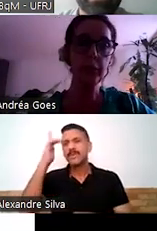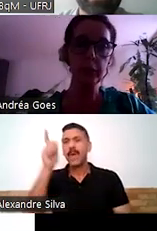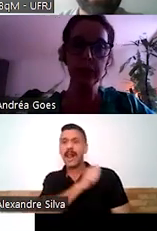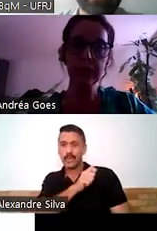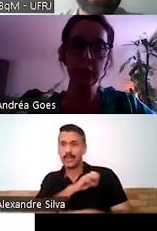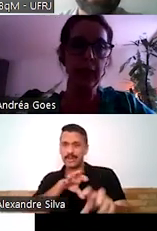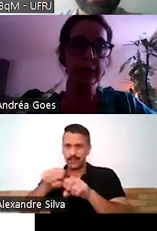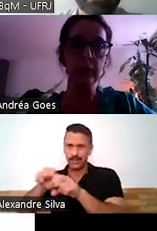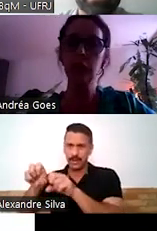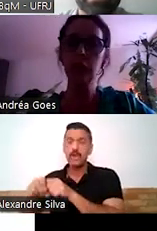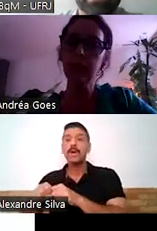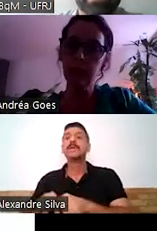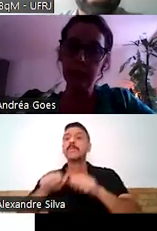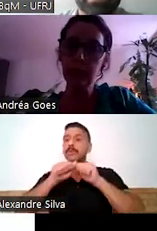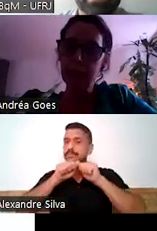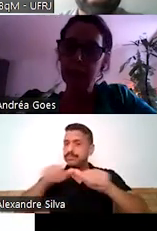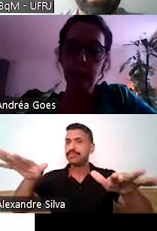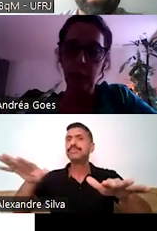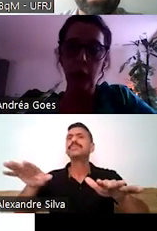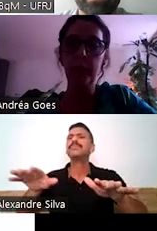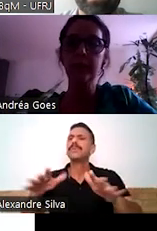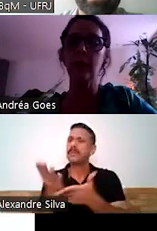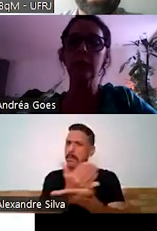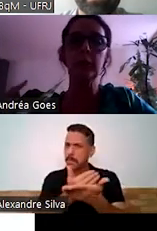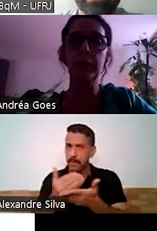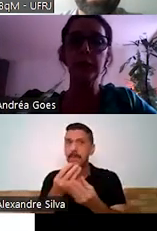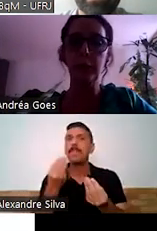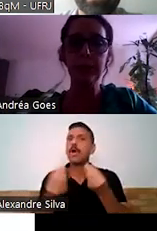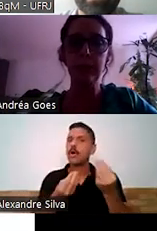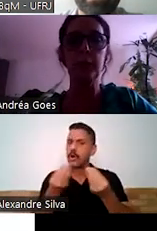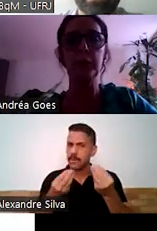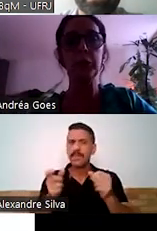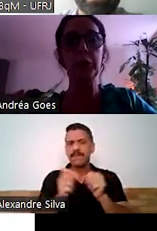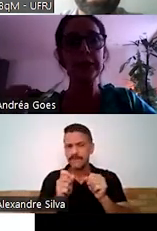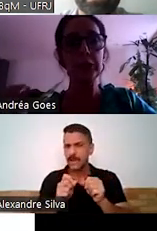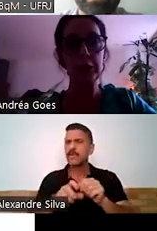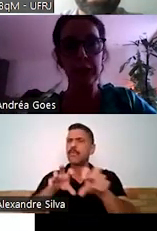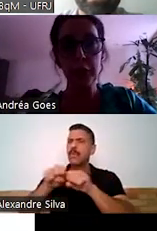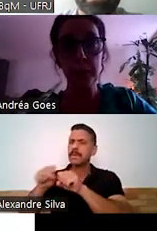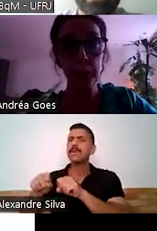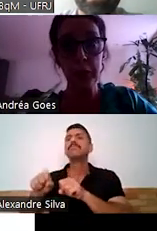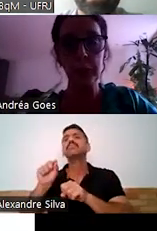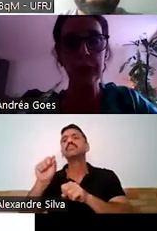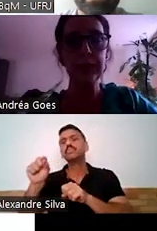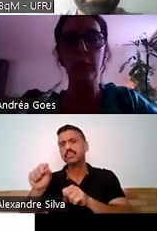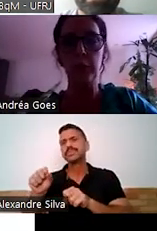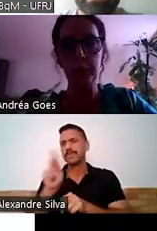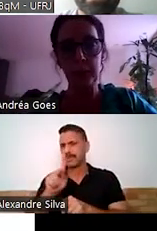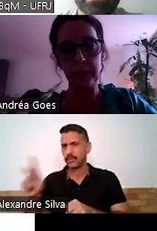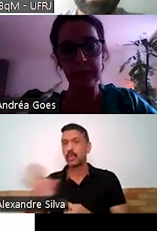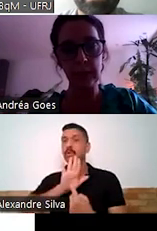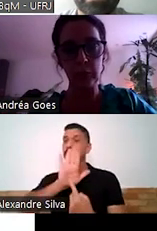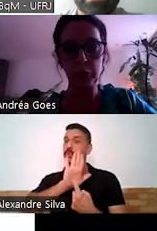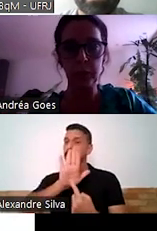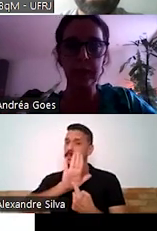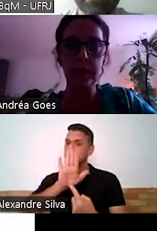também divulga esses dados através dessa forma. Então, a gente faz formação de professores, a gente faz uma exposição, que eu vou mostrar